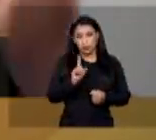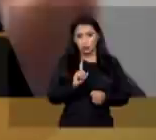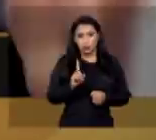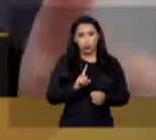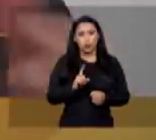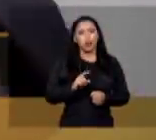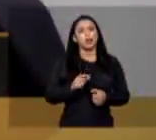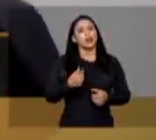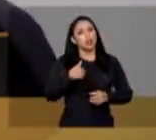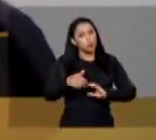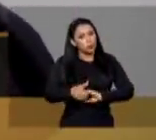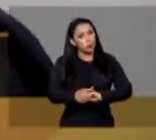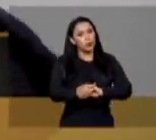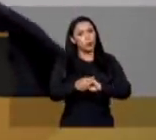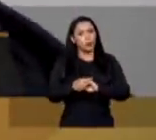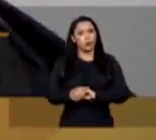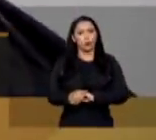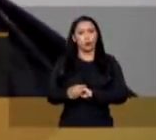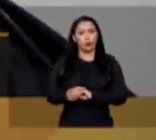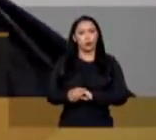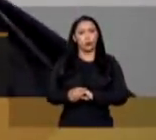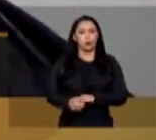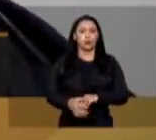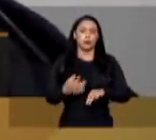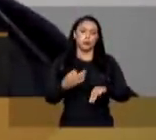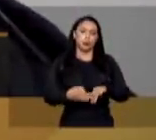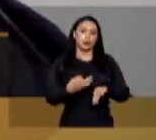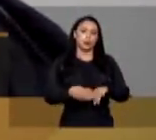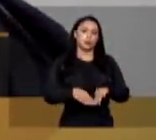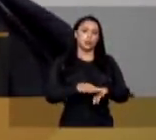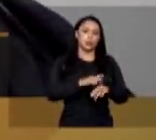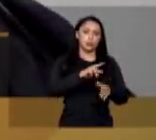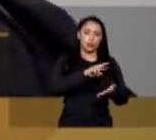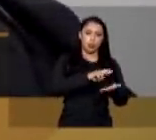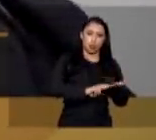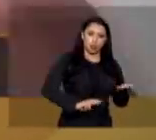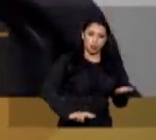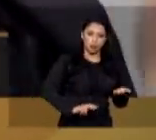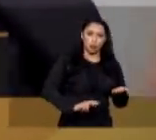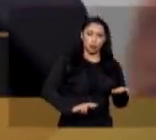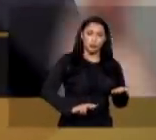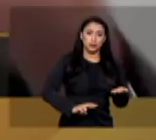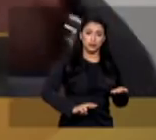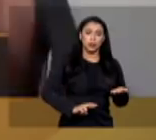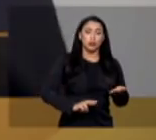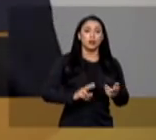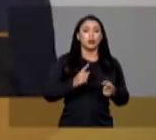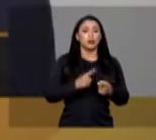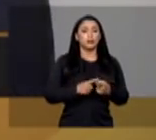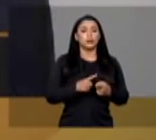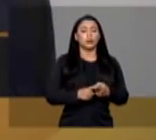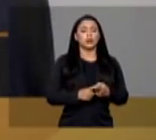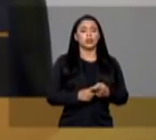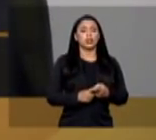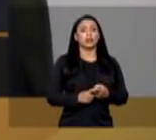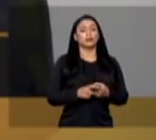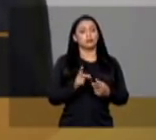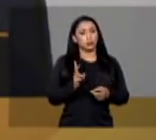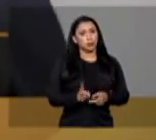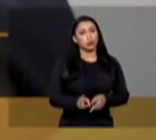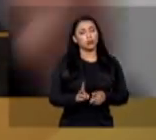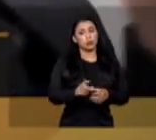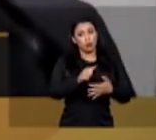nego a cumprimentar o eminente relator pela iniciativa de ter seguido